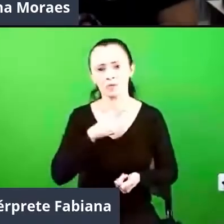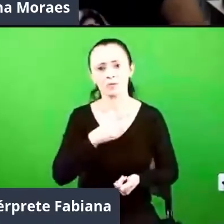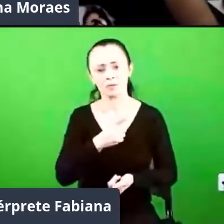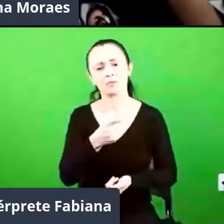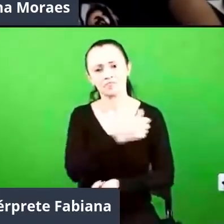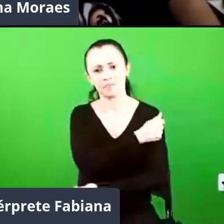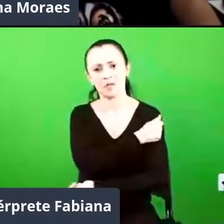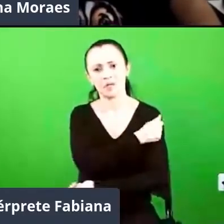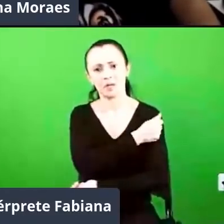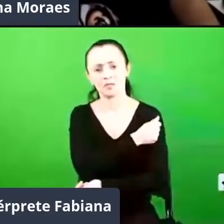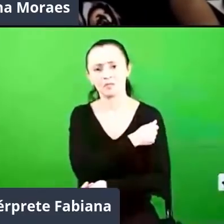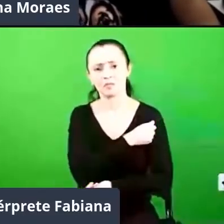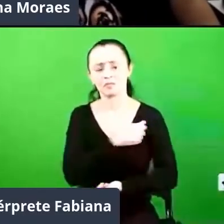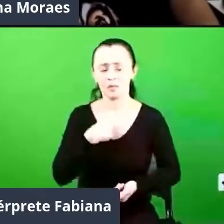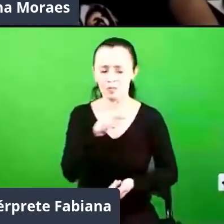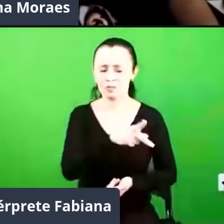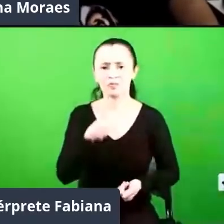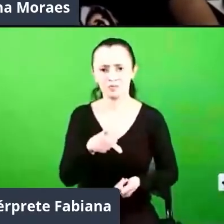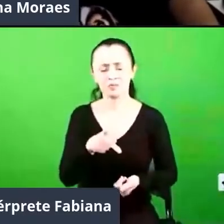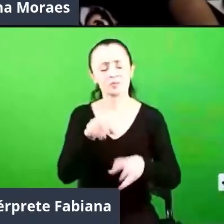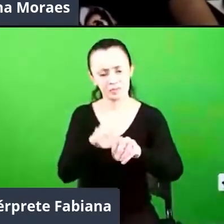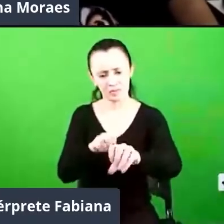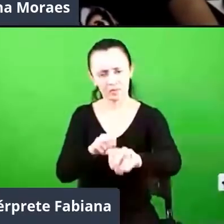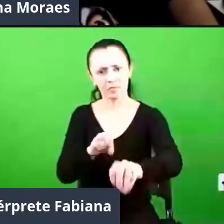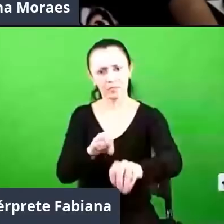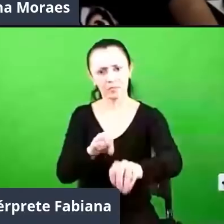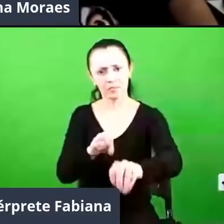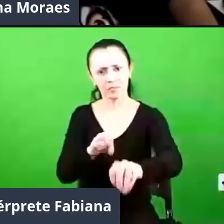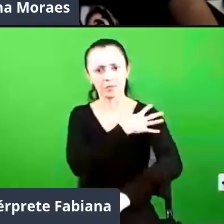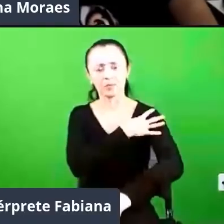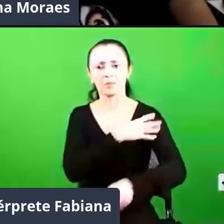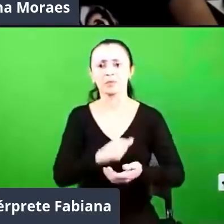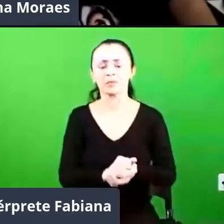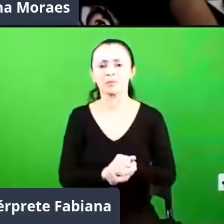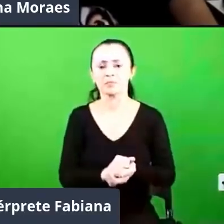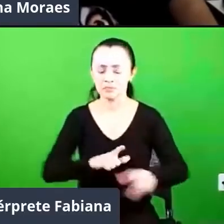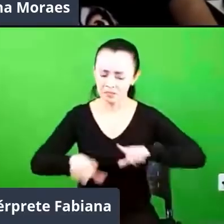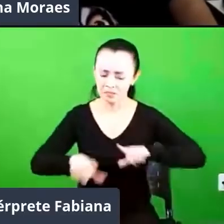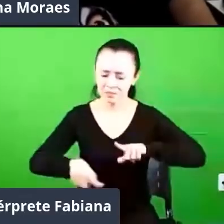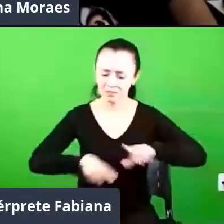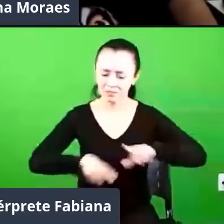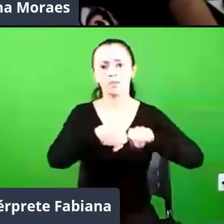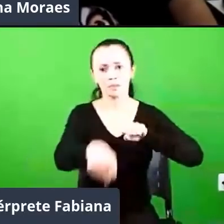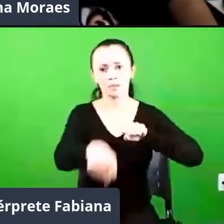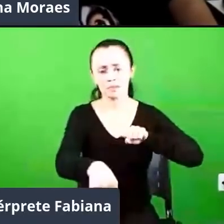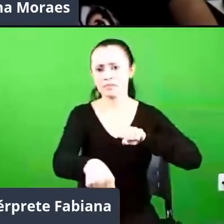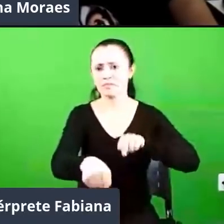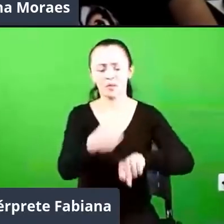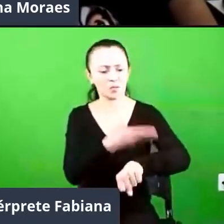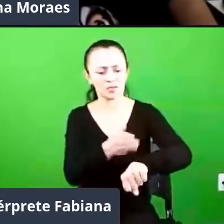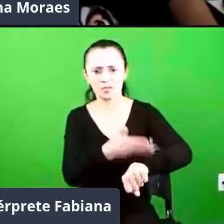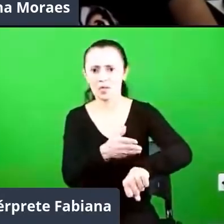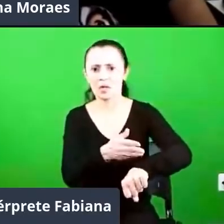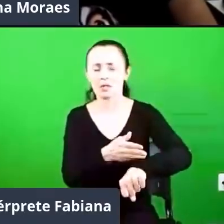então, assim, gosto, né? Trabalho com formação de professores, trabalho com as disciplinas de estágio no curso de pedagogia. Então, assim,